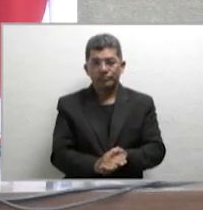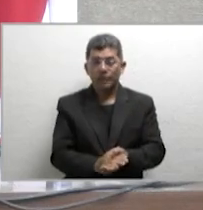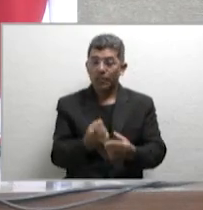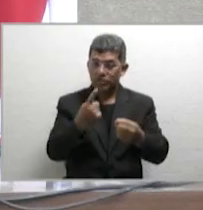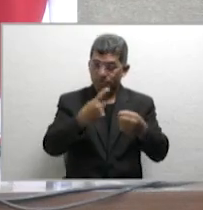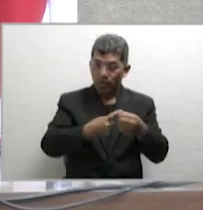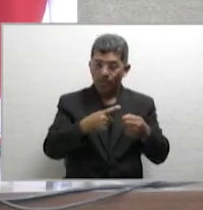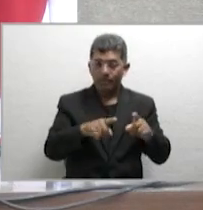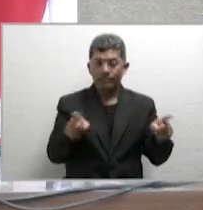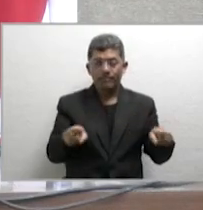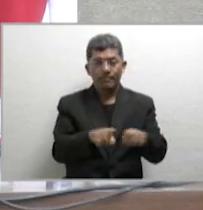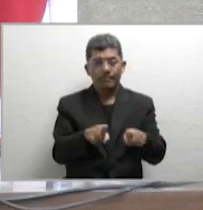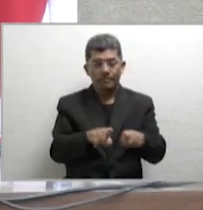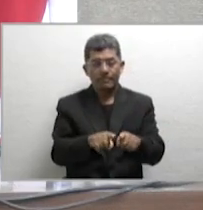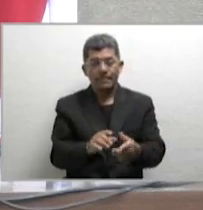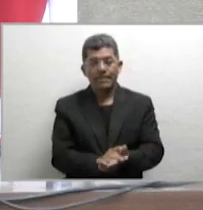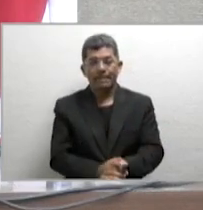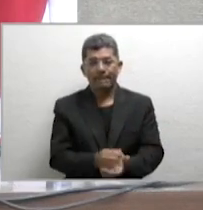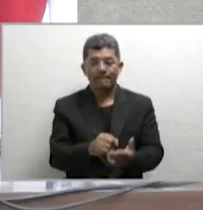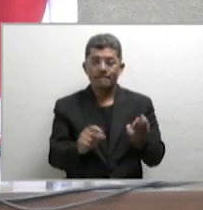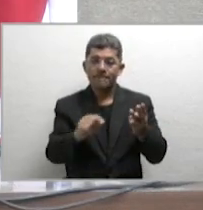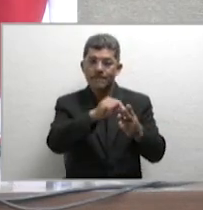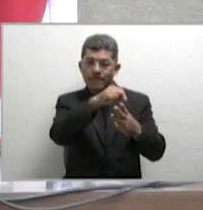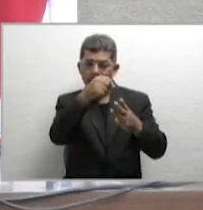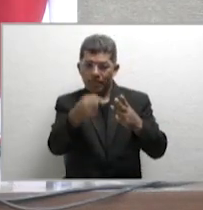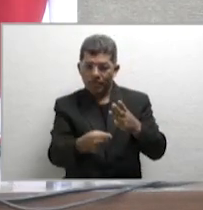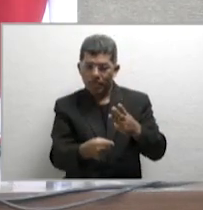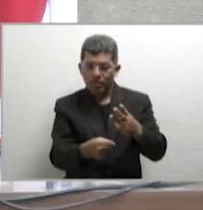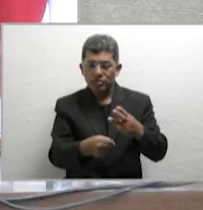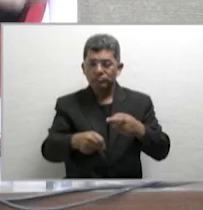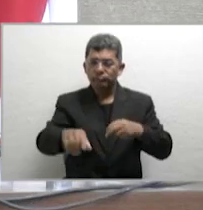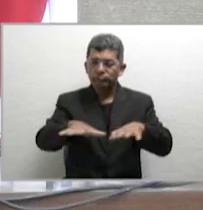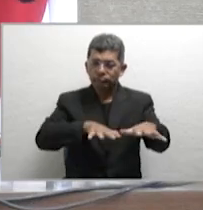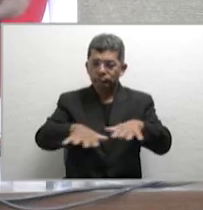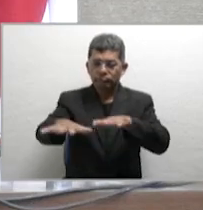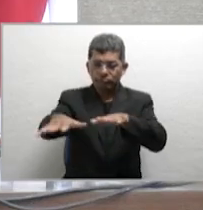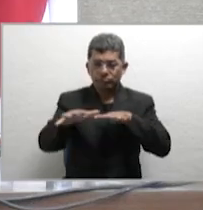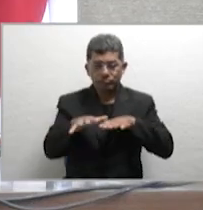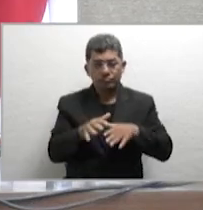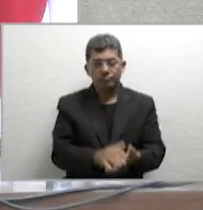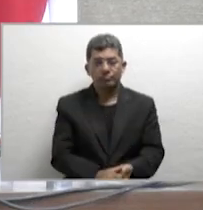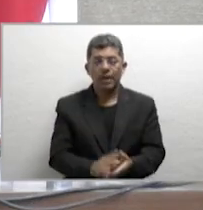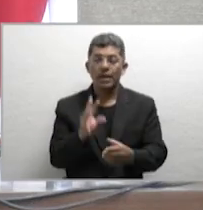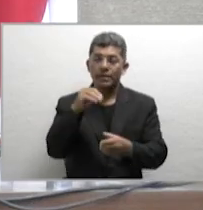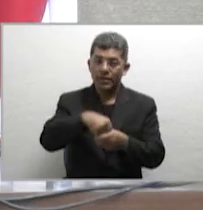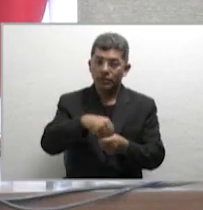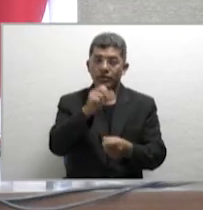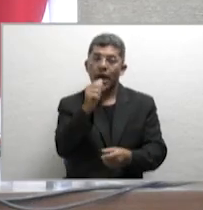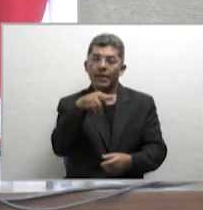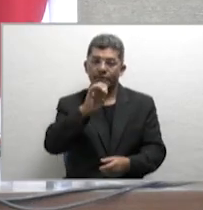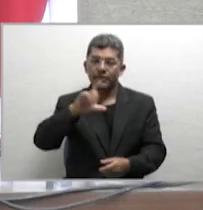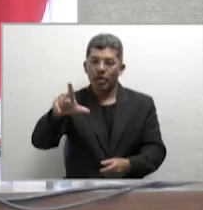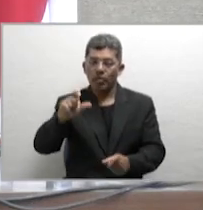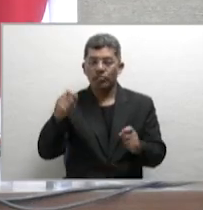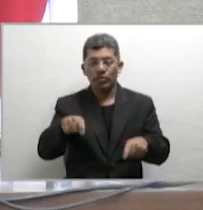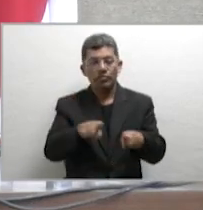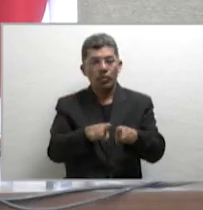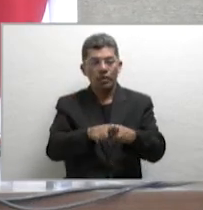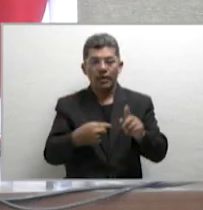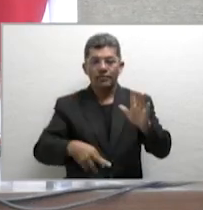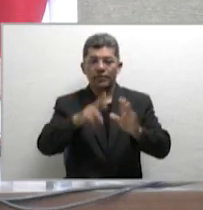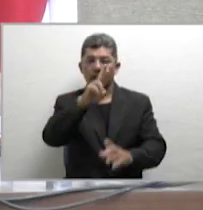Estadual, Ministério Público Federal, através de manifestação dentro da ANEEL, porque a